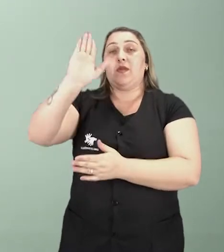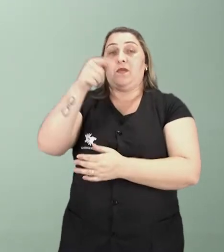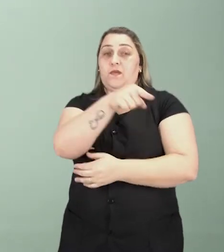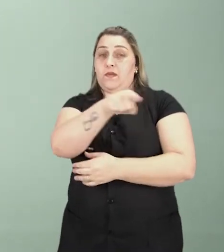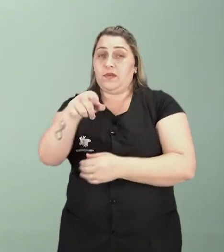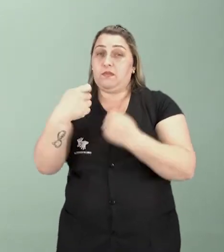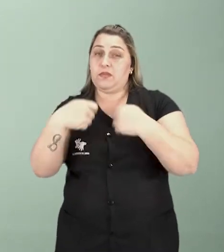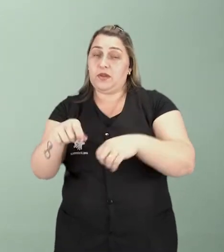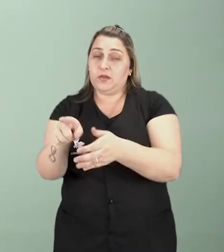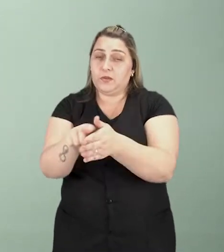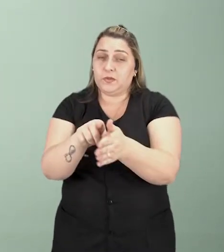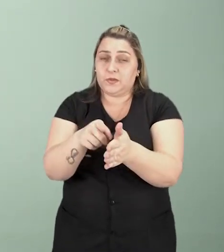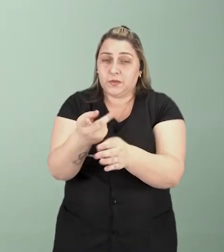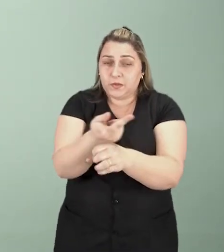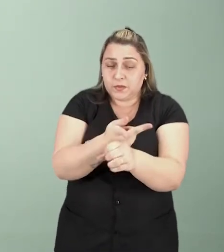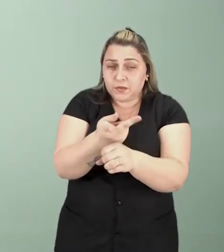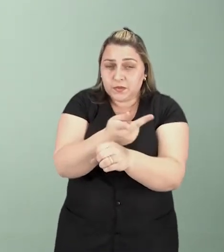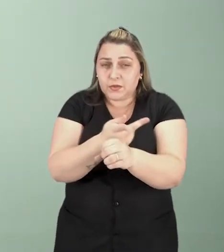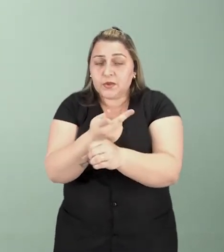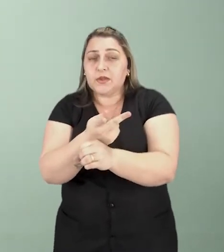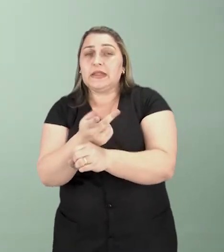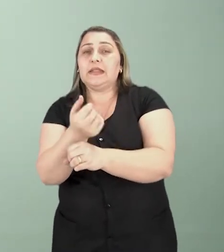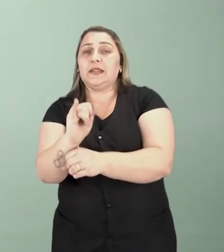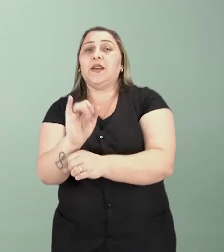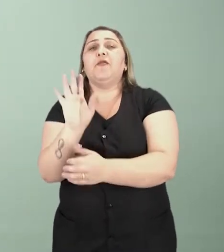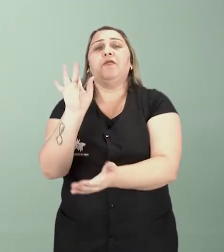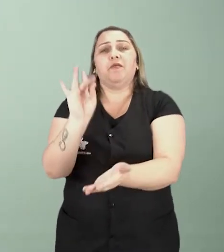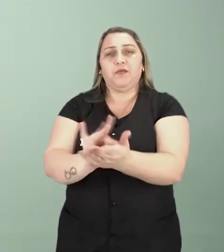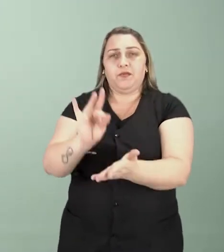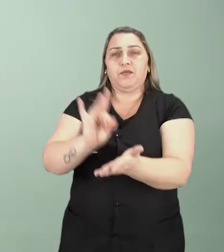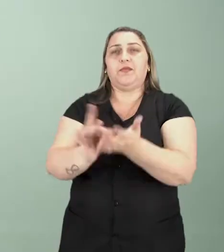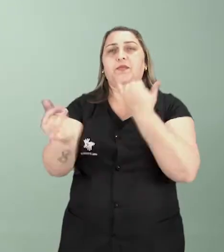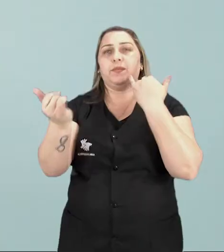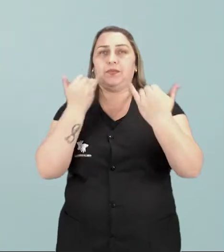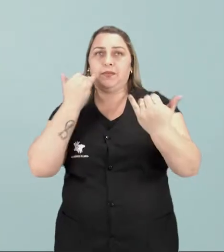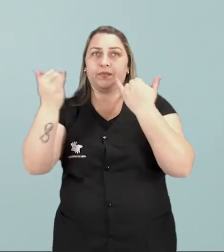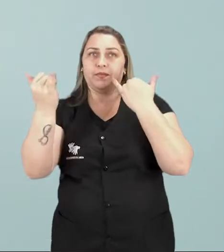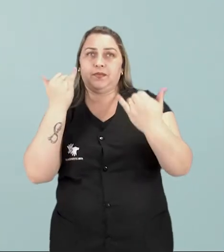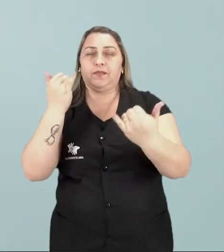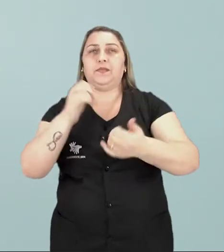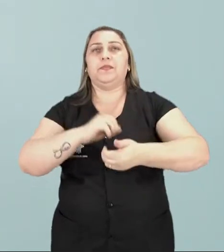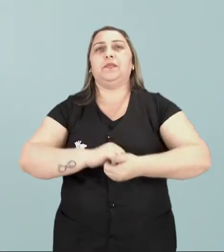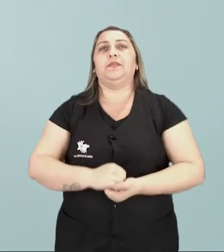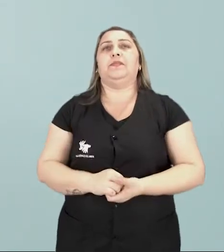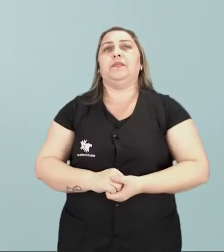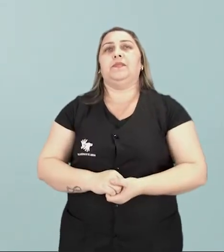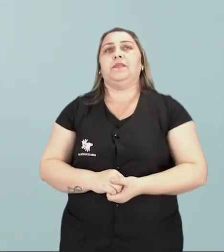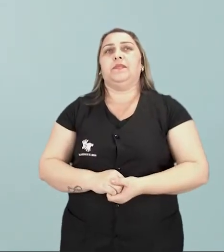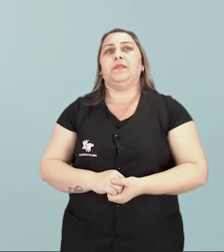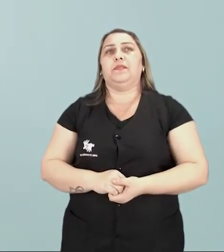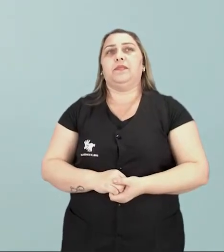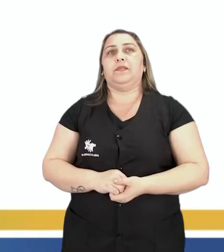que pesquisar, vocês têm que procurar saber as fontes de onde essas notícias vêm.